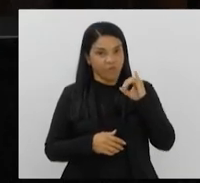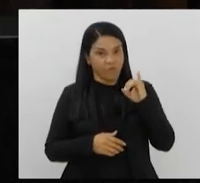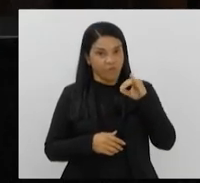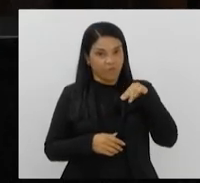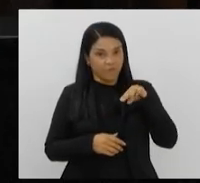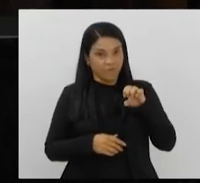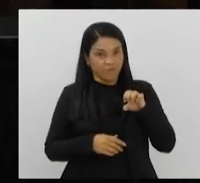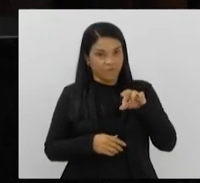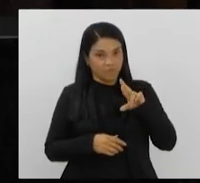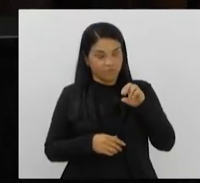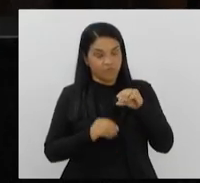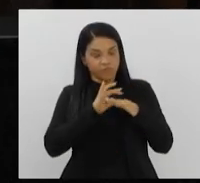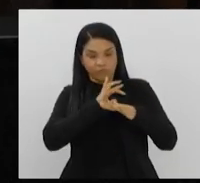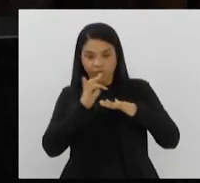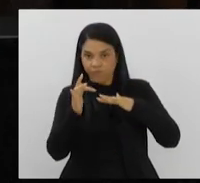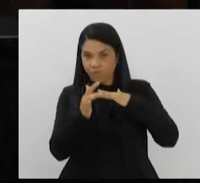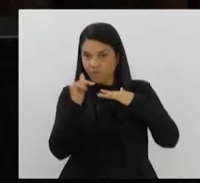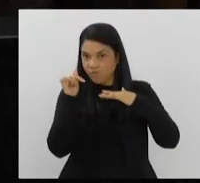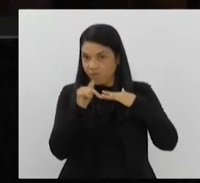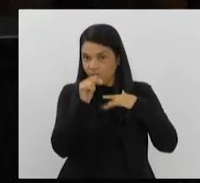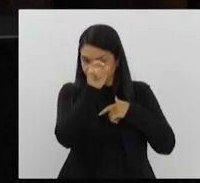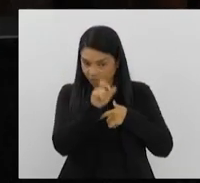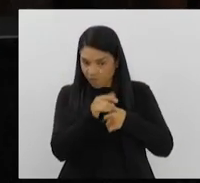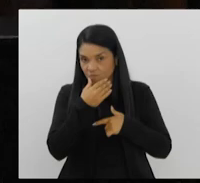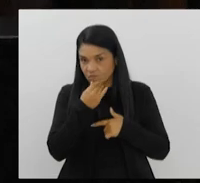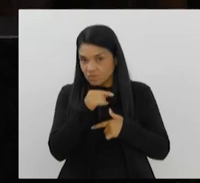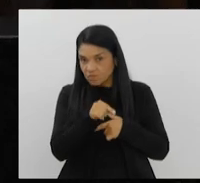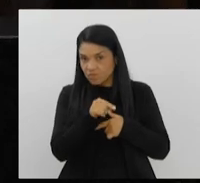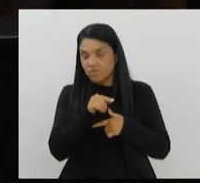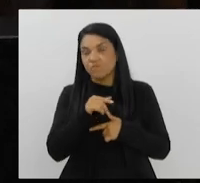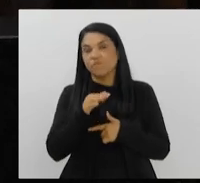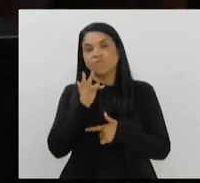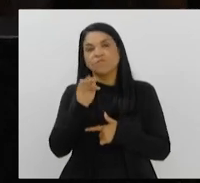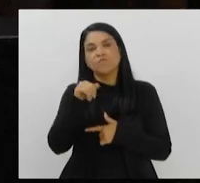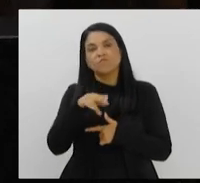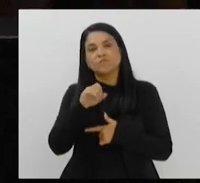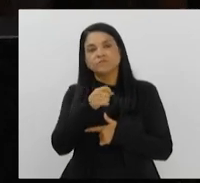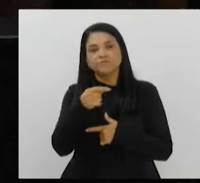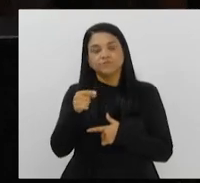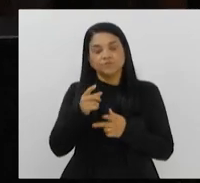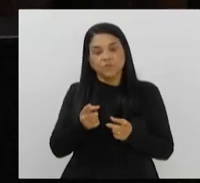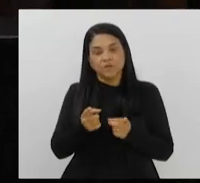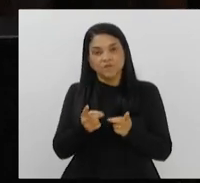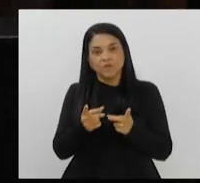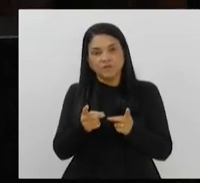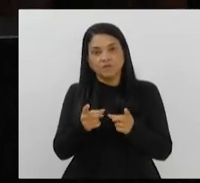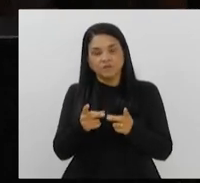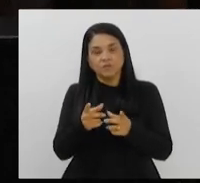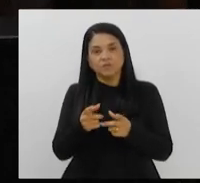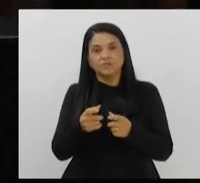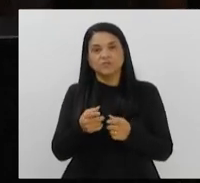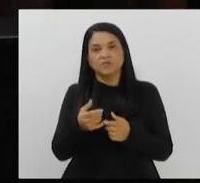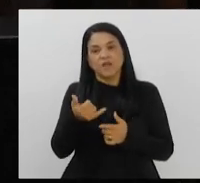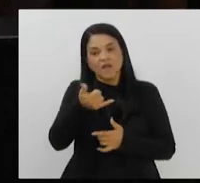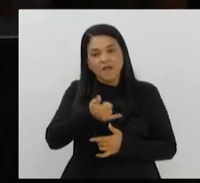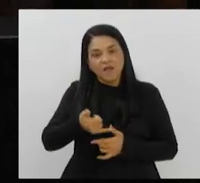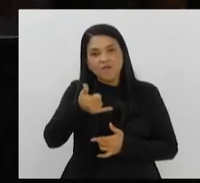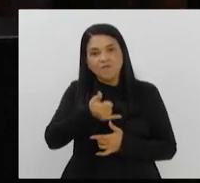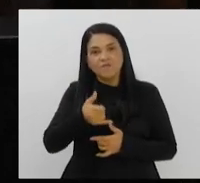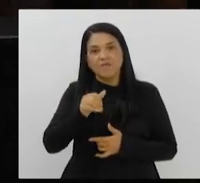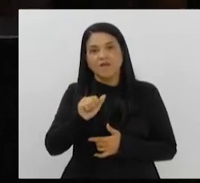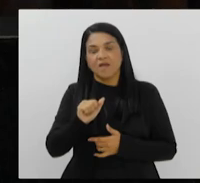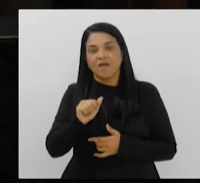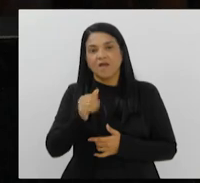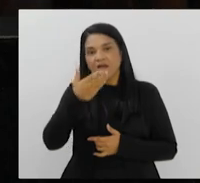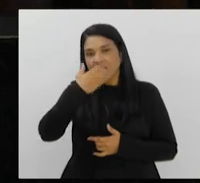redes sociais dele, ele diz que a função dele é vendedor de iPhone novos e usados.